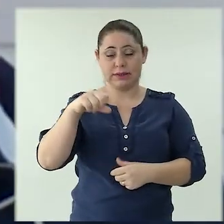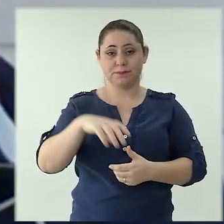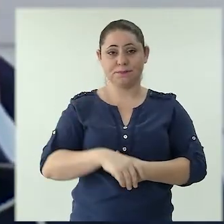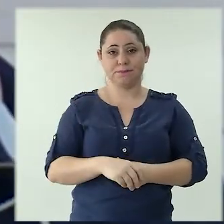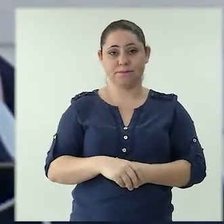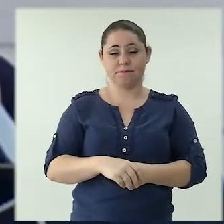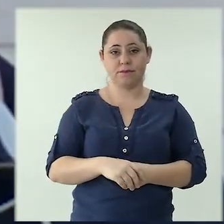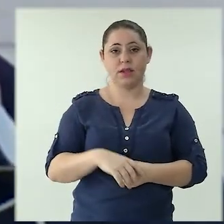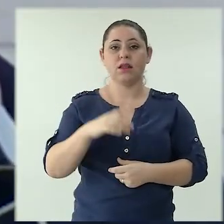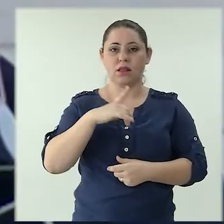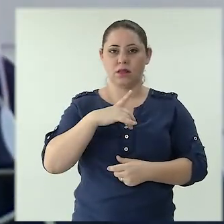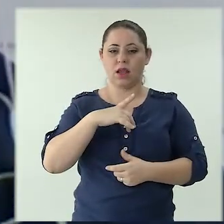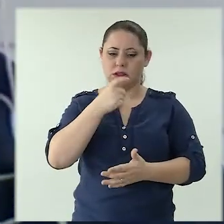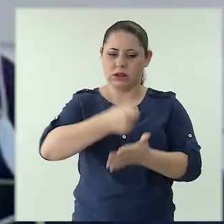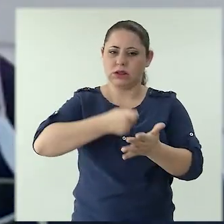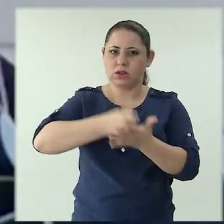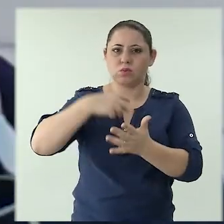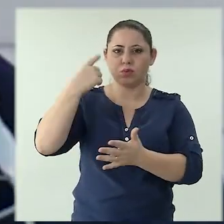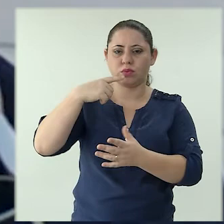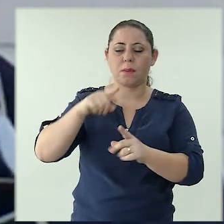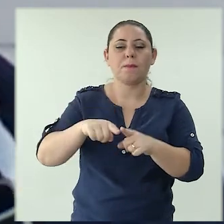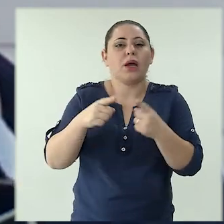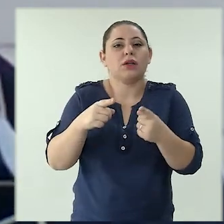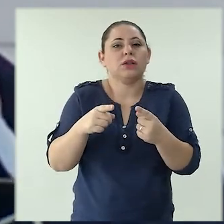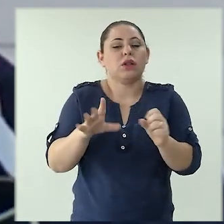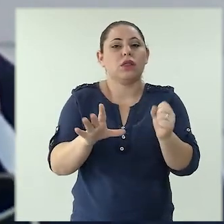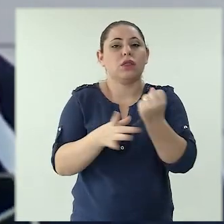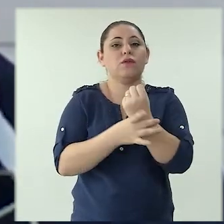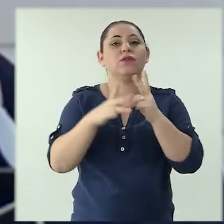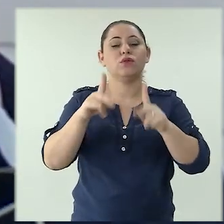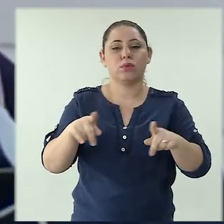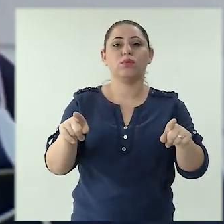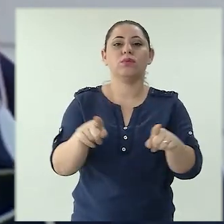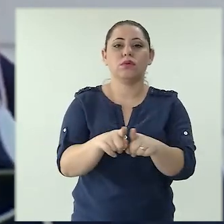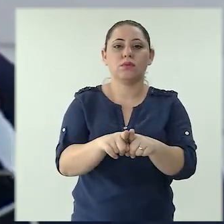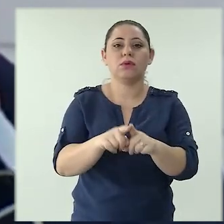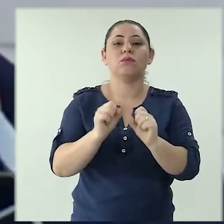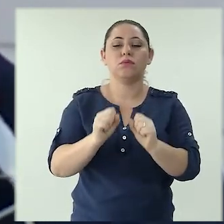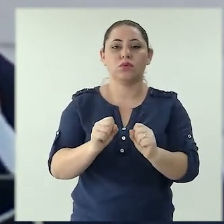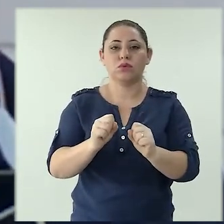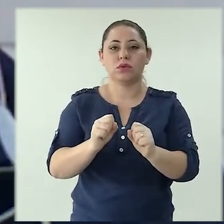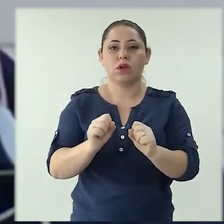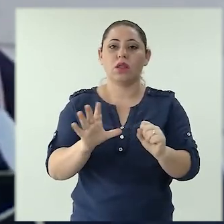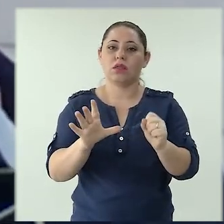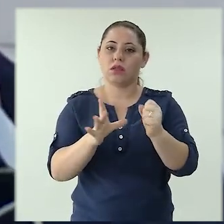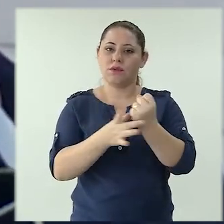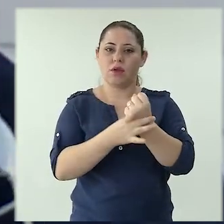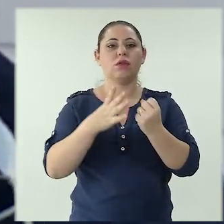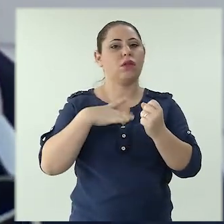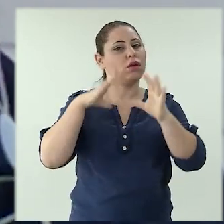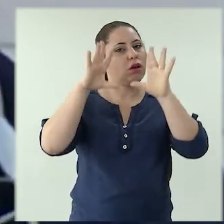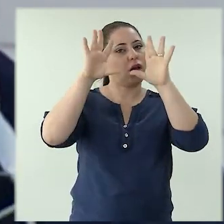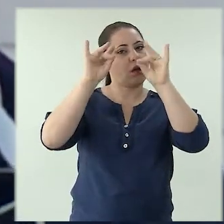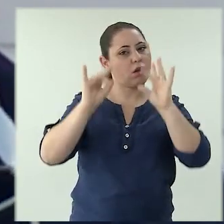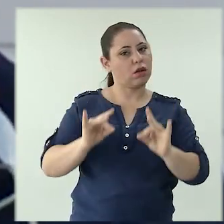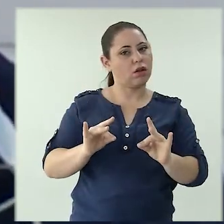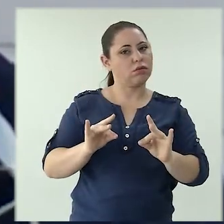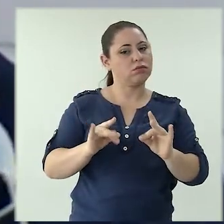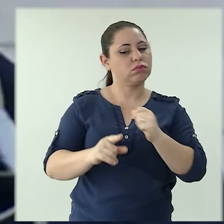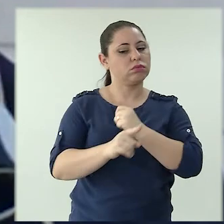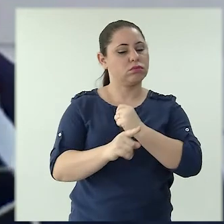Sim, ele tem exigência do advogado, mas também pode ser o defensor, mas caso seja o defensor tem alguns critérios